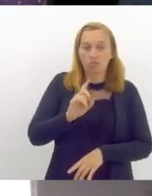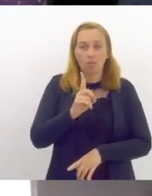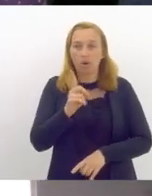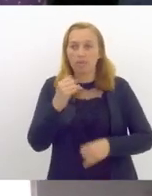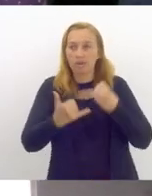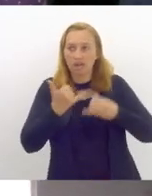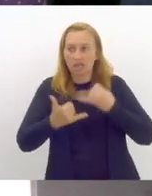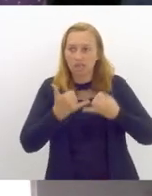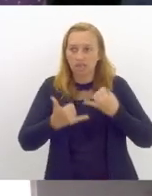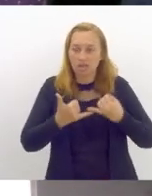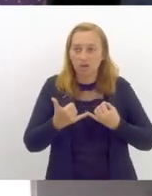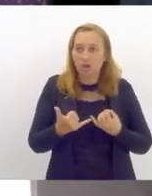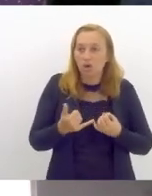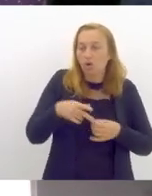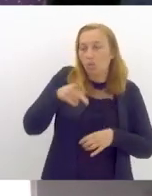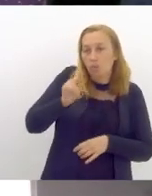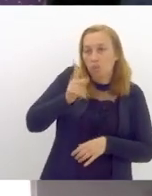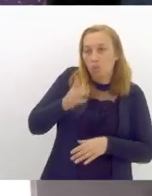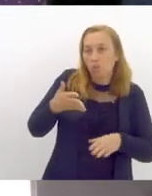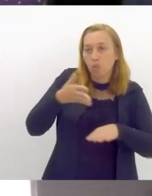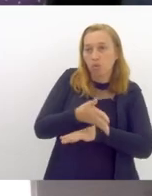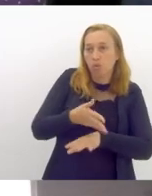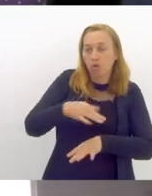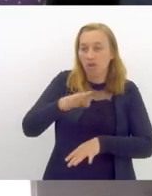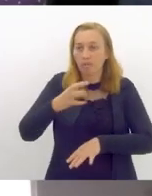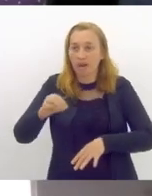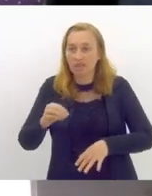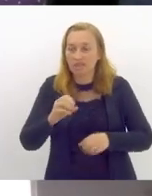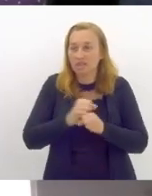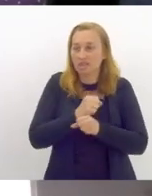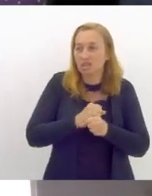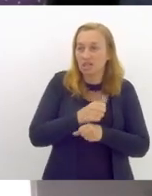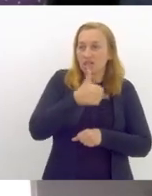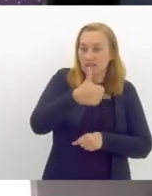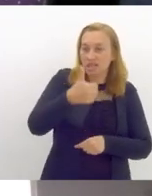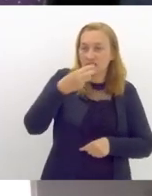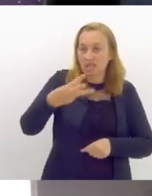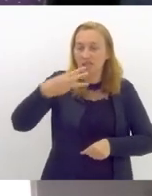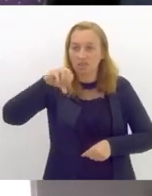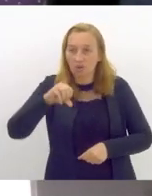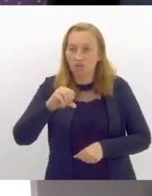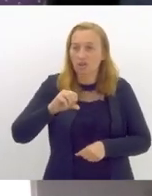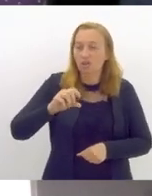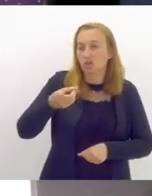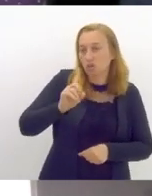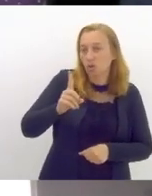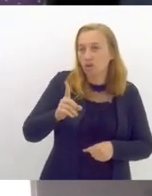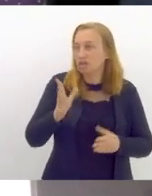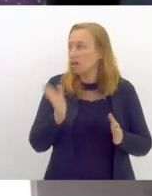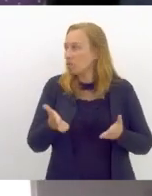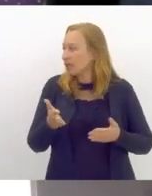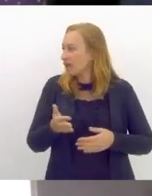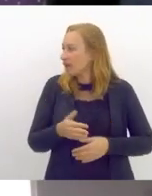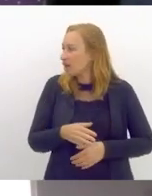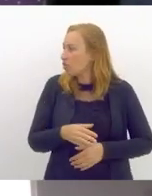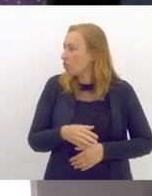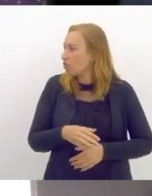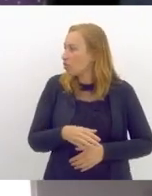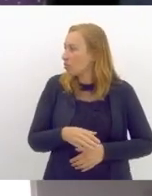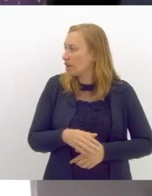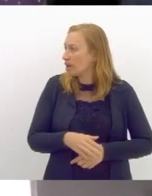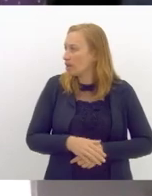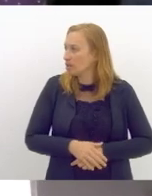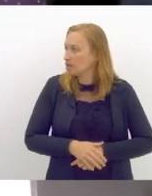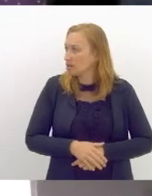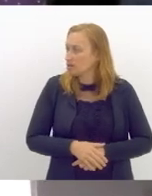combo o petróleo que chegou em março desse ano 139 dólares do Barril tá em agora 79 e pouco